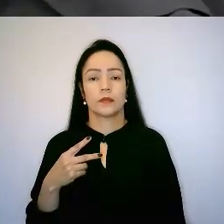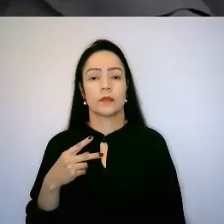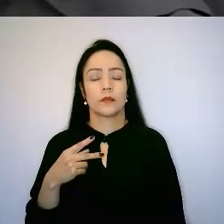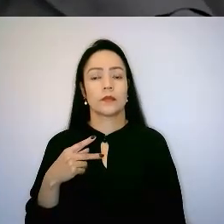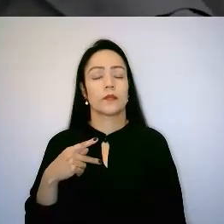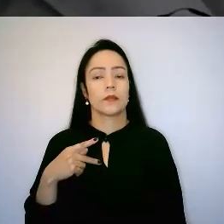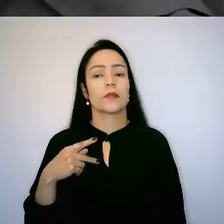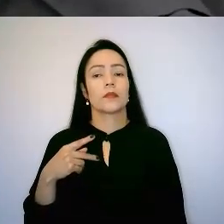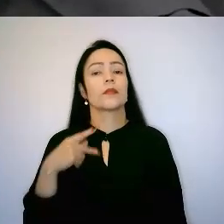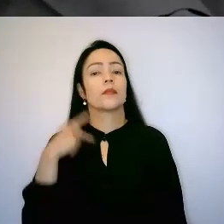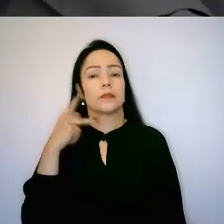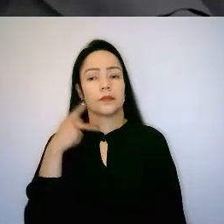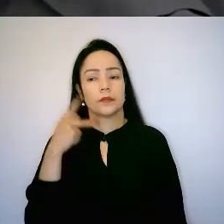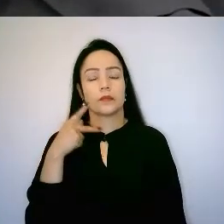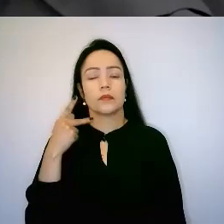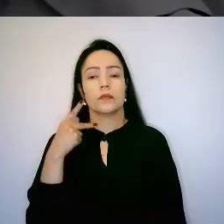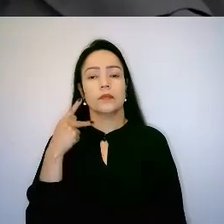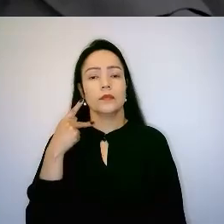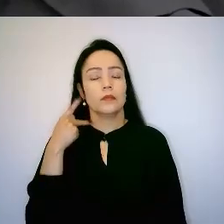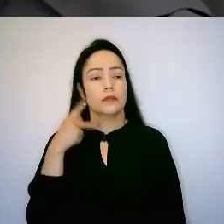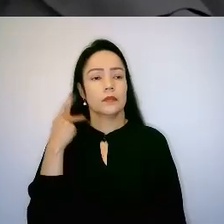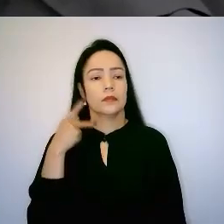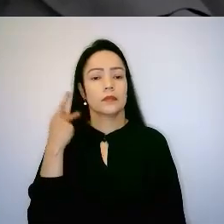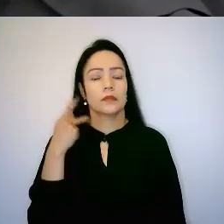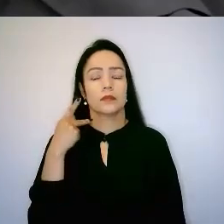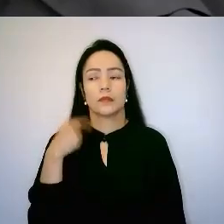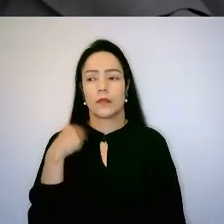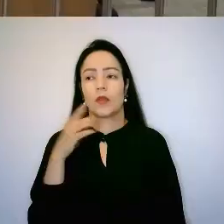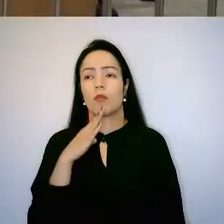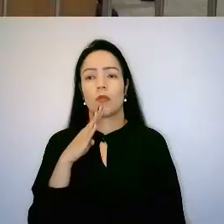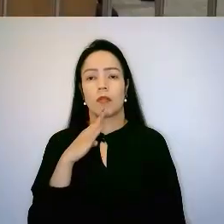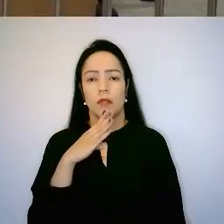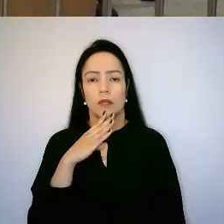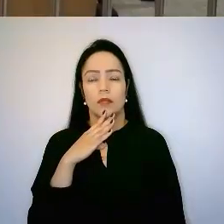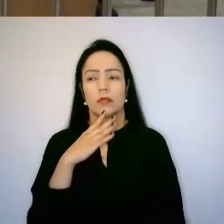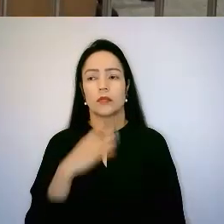né provimento ao recurso do Ricardo